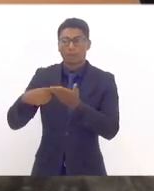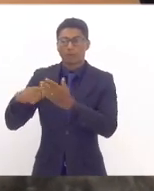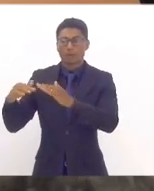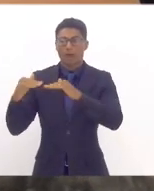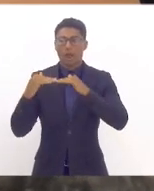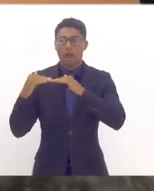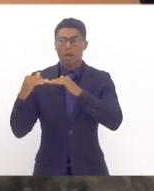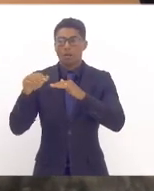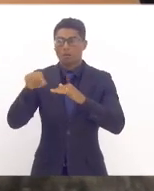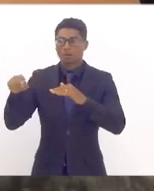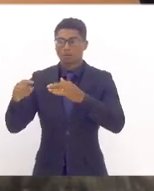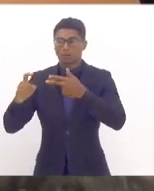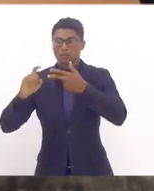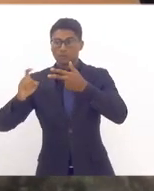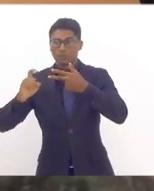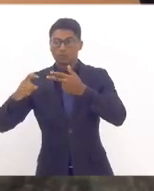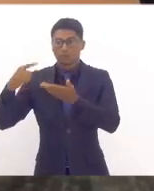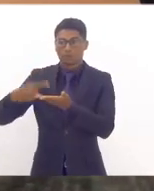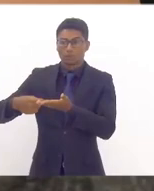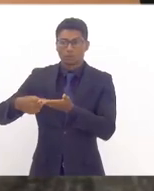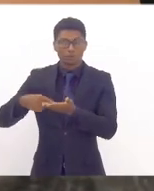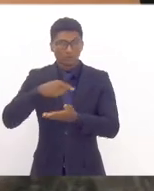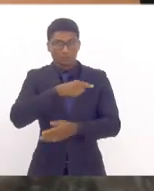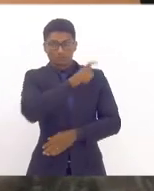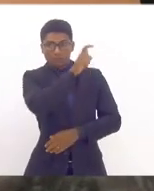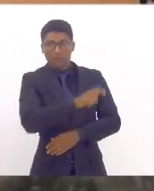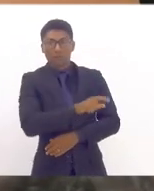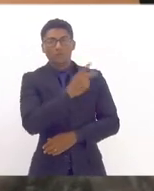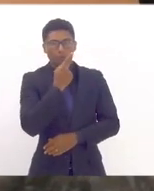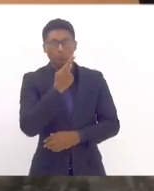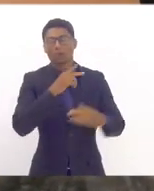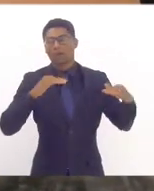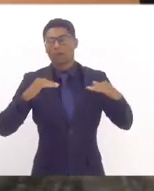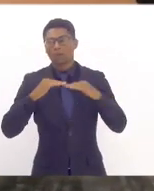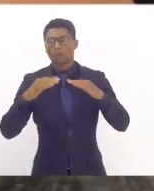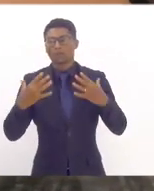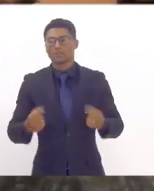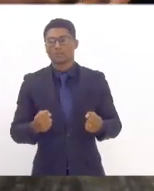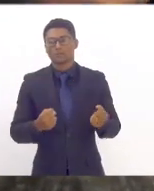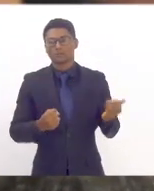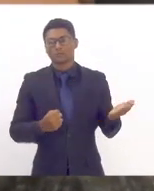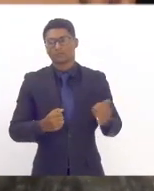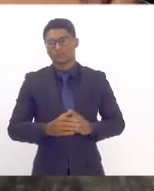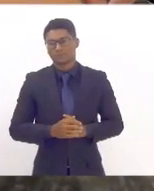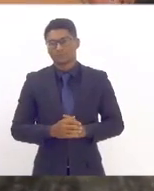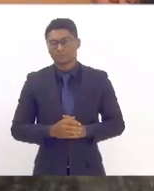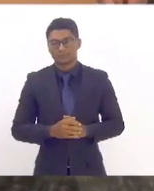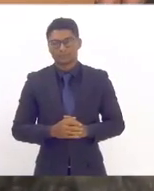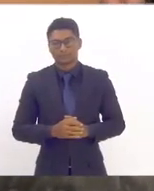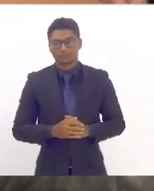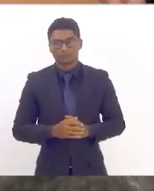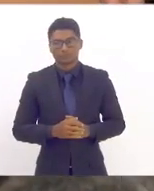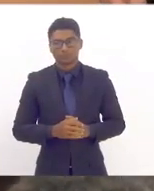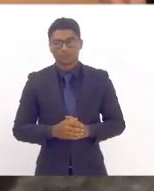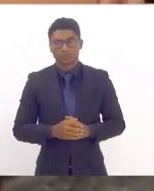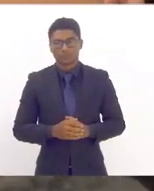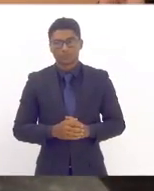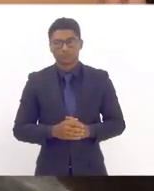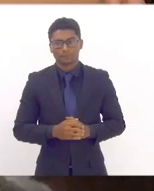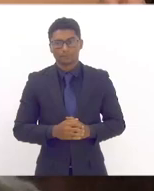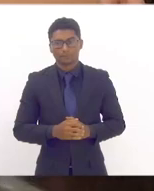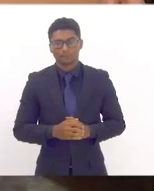executivo eu estarei de acordo Então por via de consequência